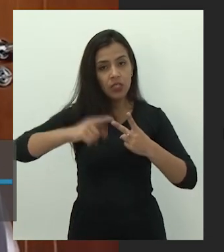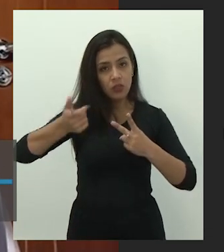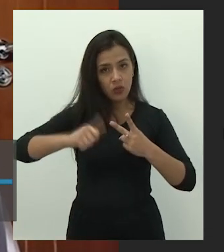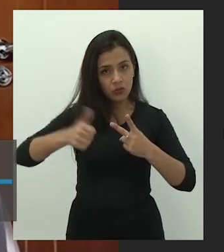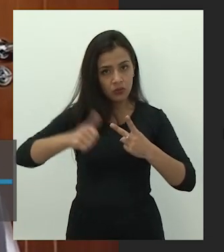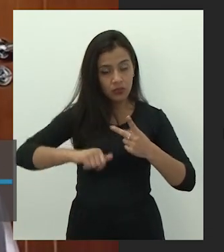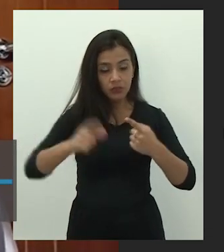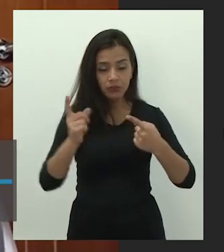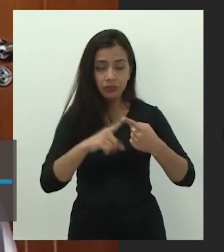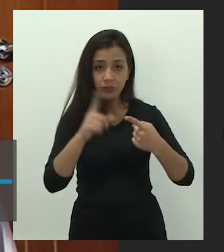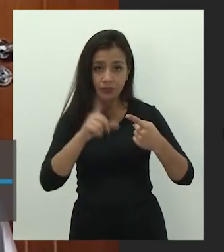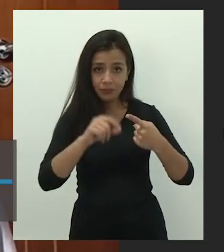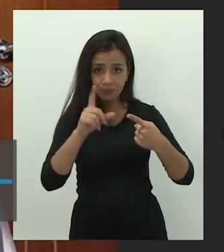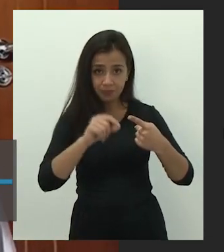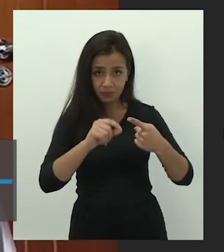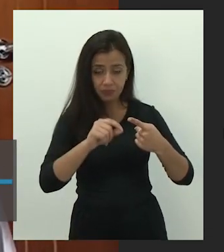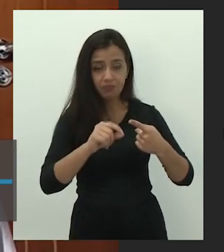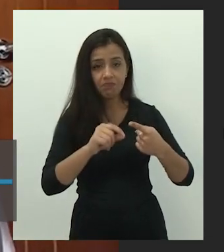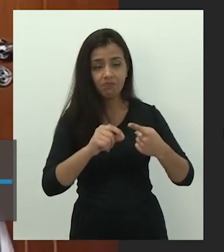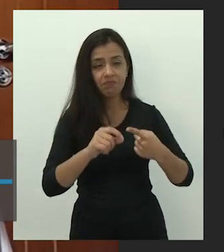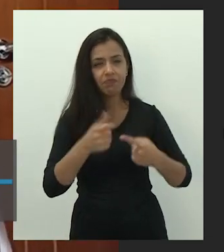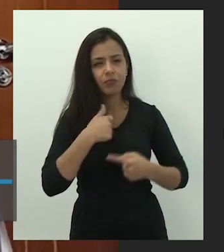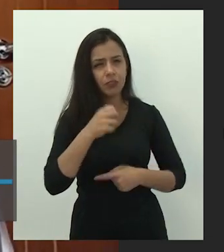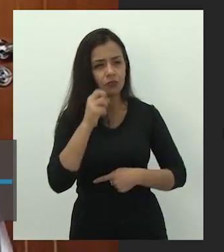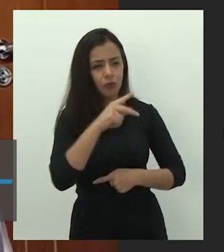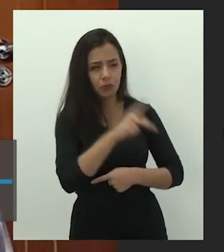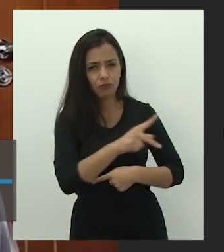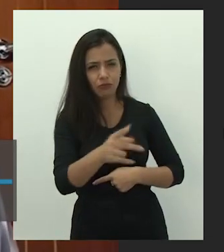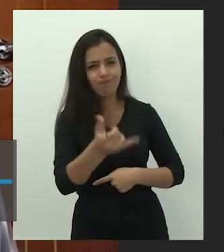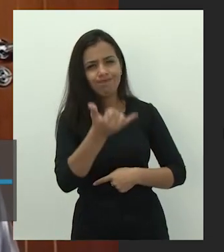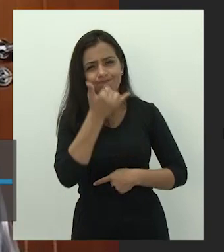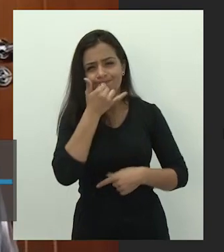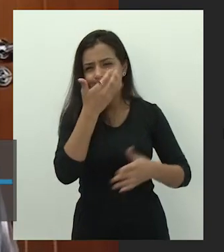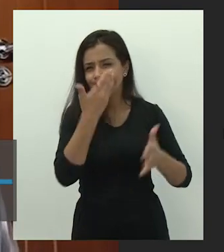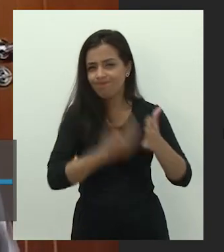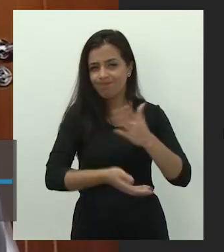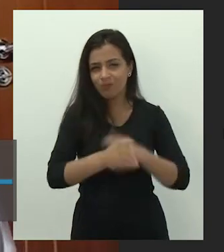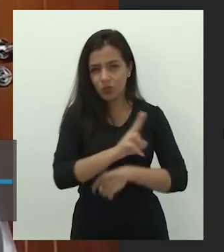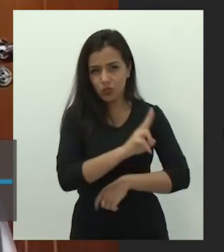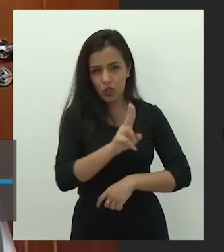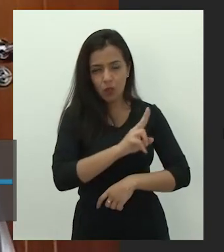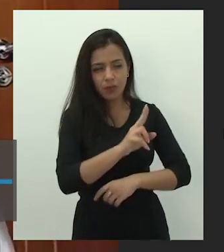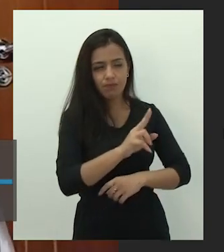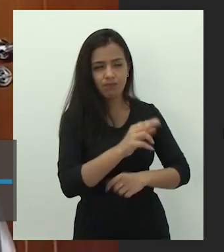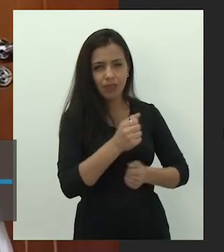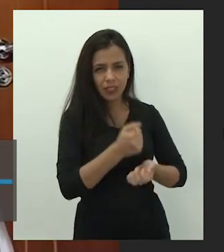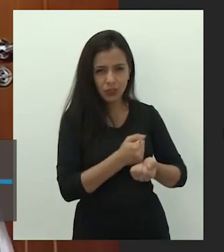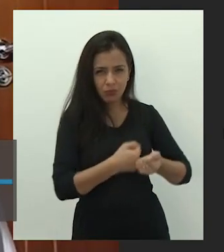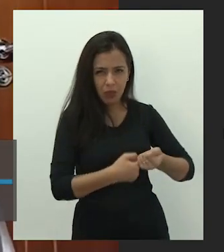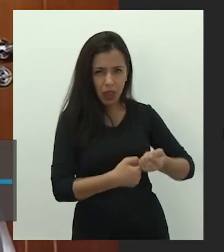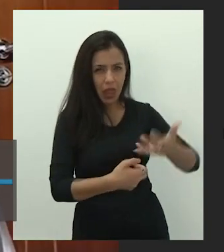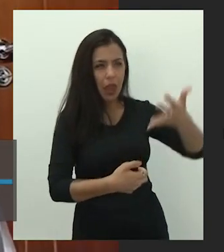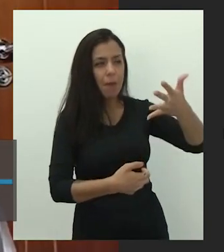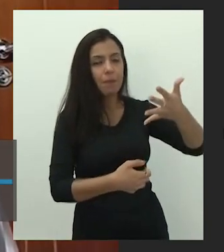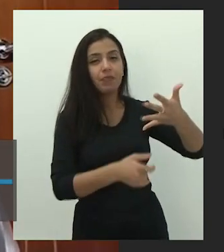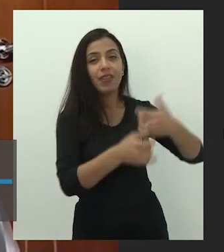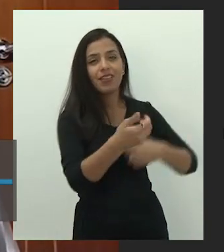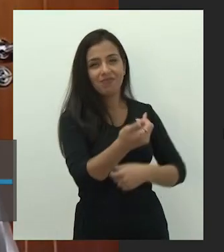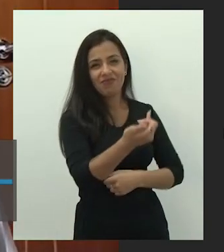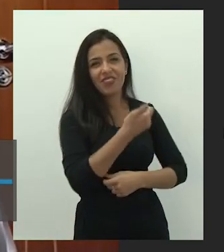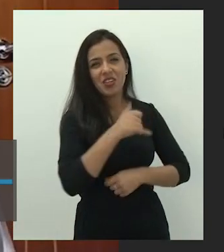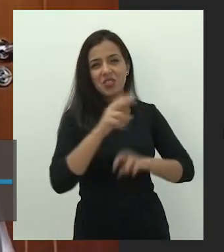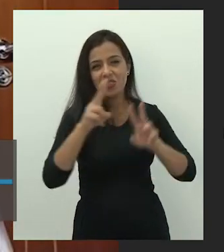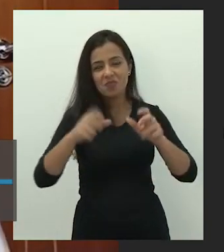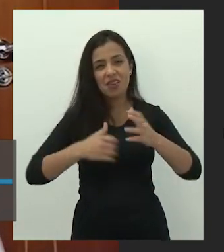Na 10, eu vi até um professor, que eu esqueci o nome, porque são muitos aqui, lá no começo da atividade ele já falou dessa habilidade